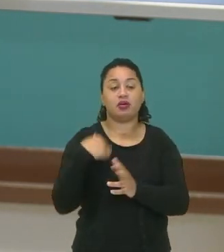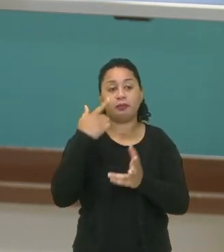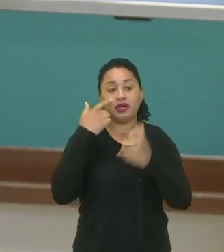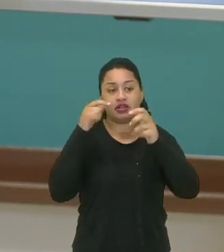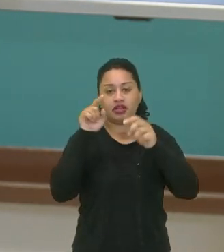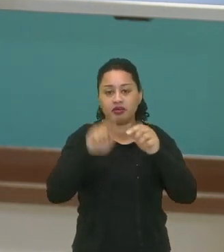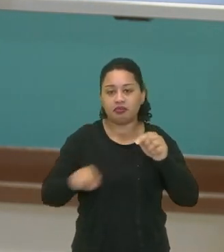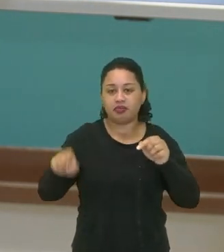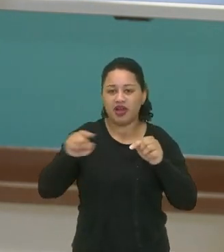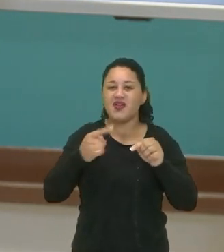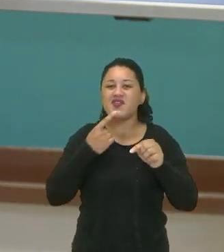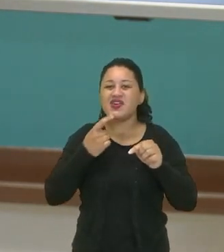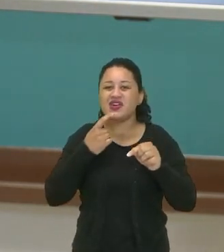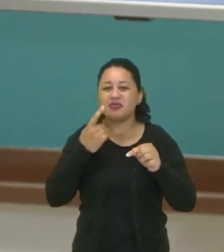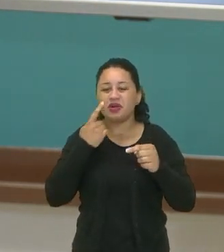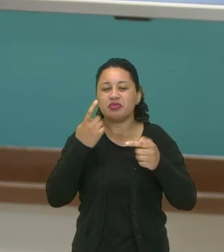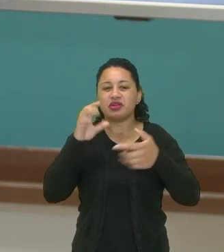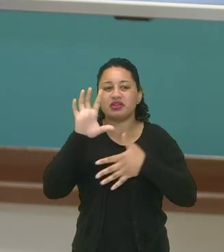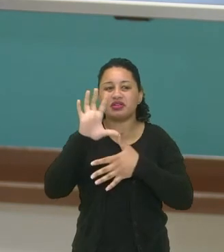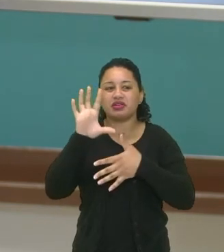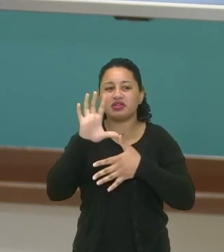né, dos planaltos